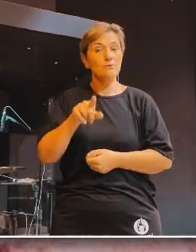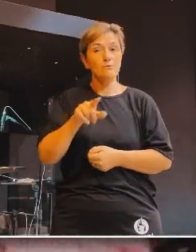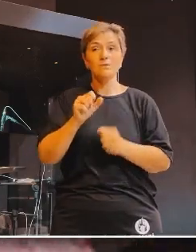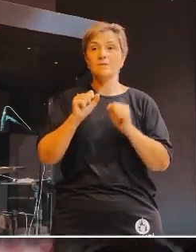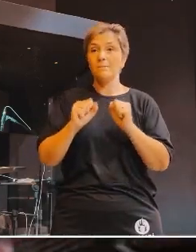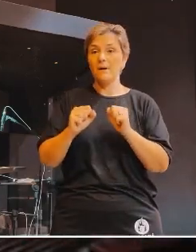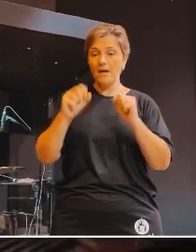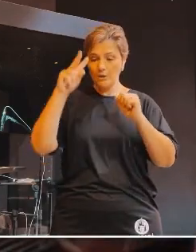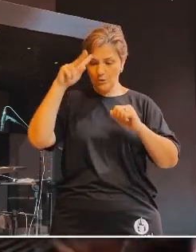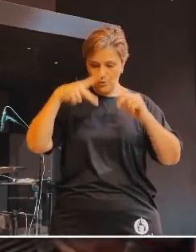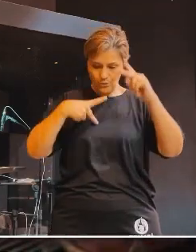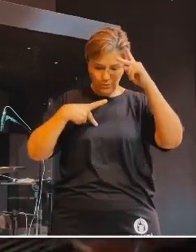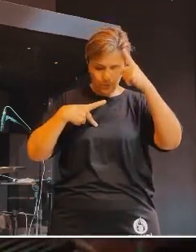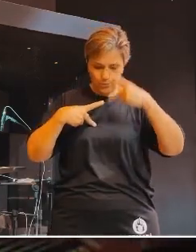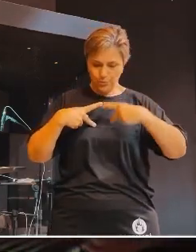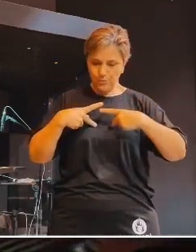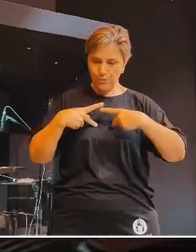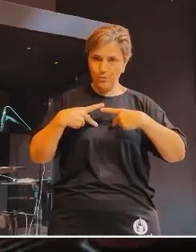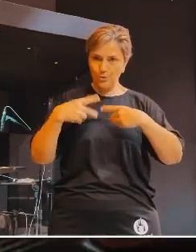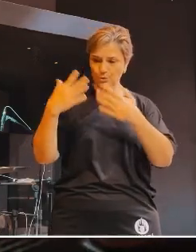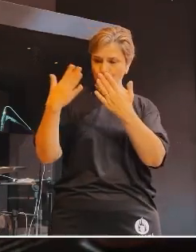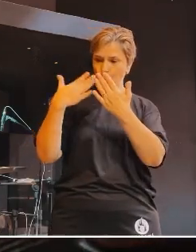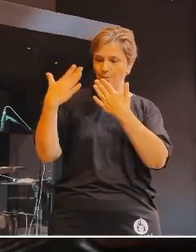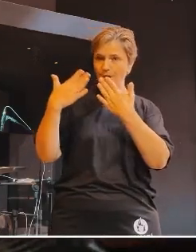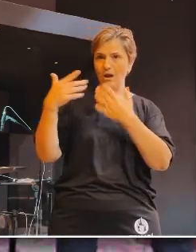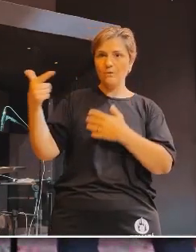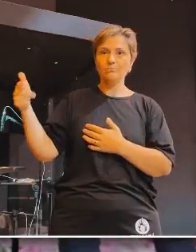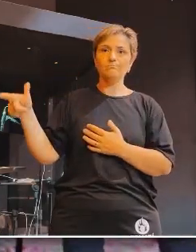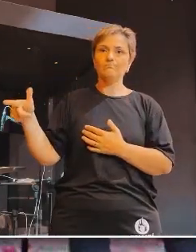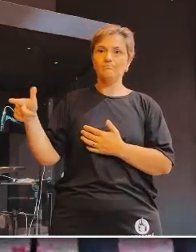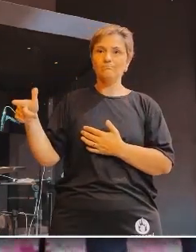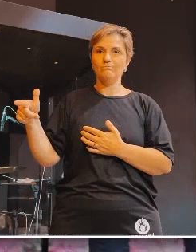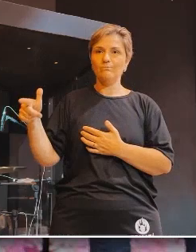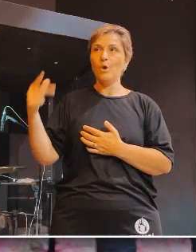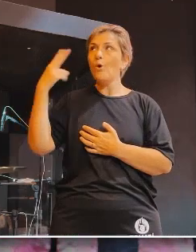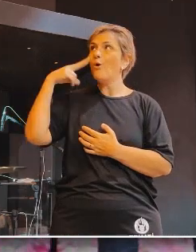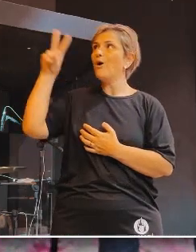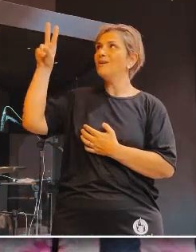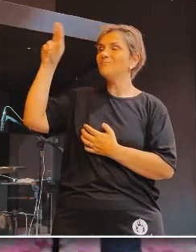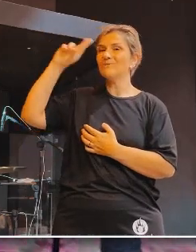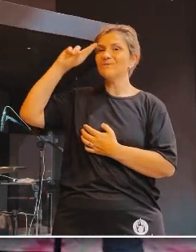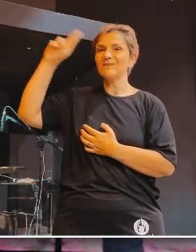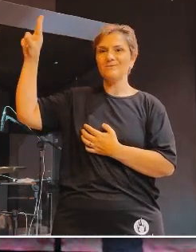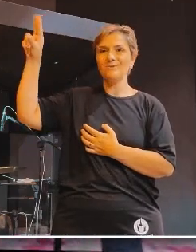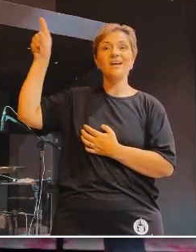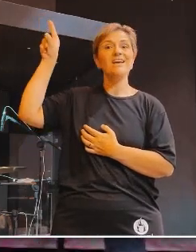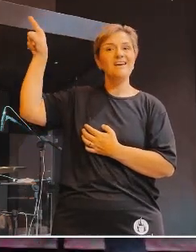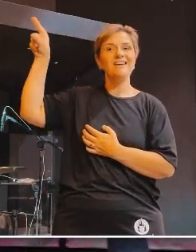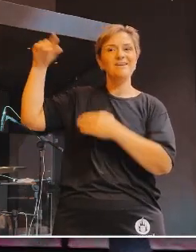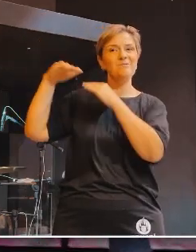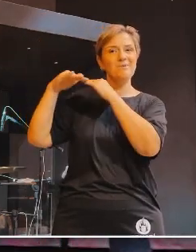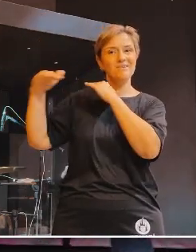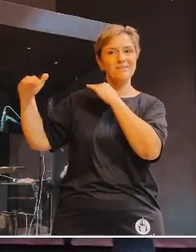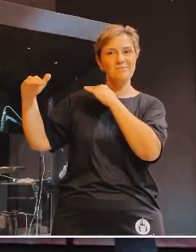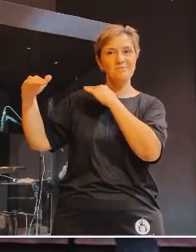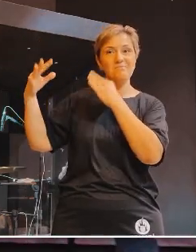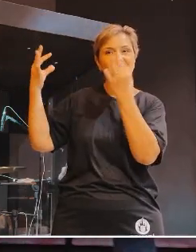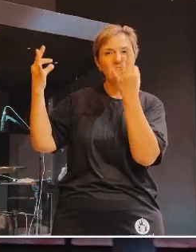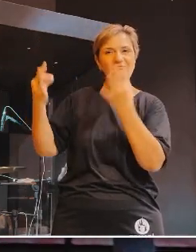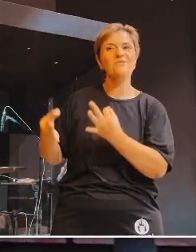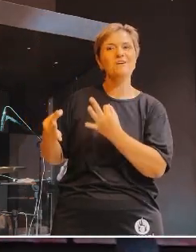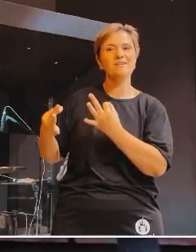olhar para você mesmo e de se comparar com os outros. Olha para o Senhor. Ele é o padrão perfeito